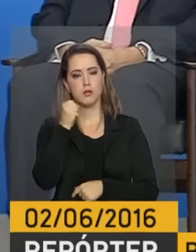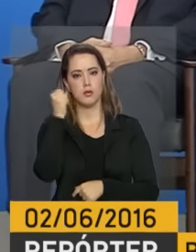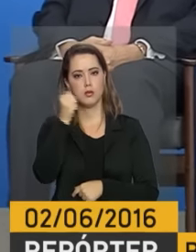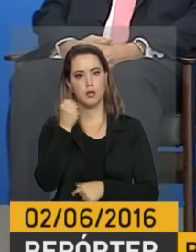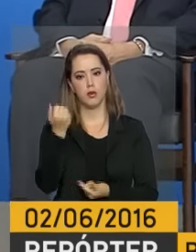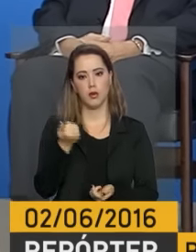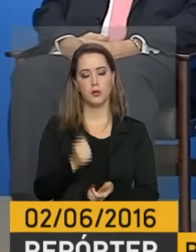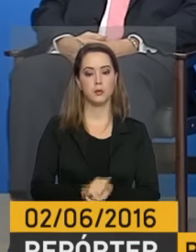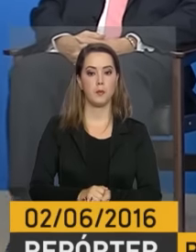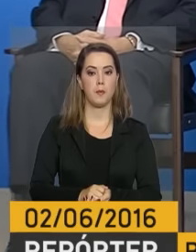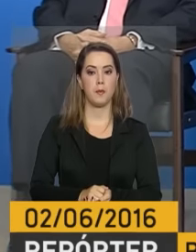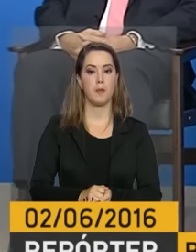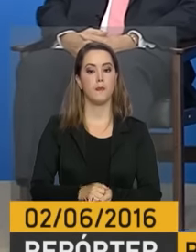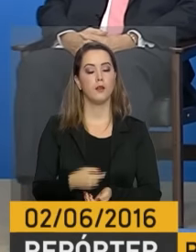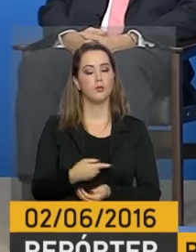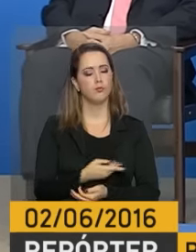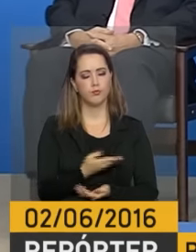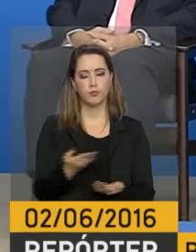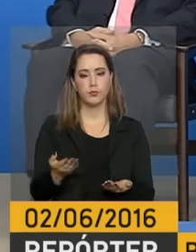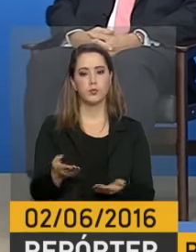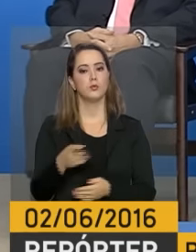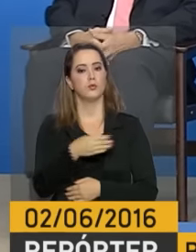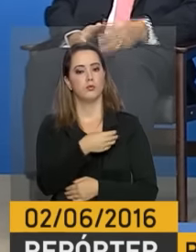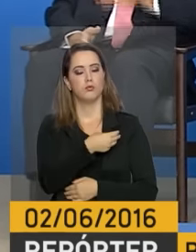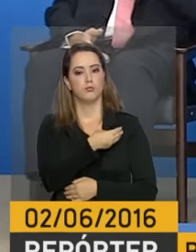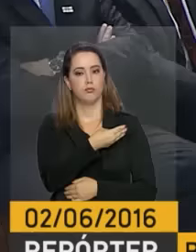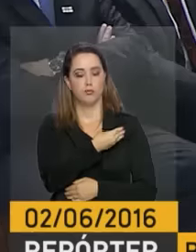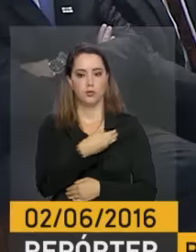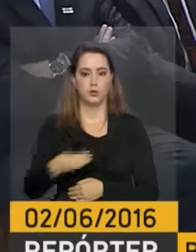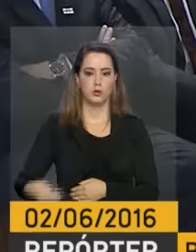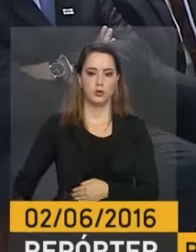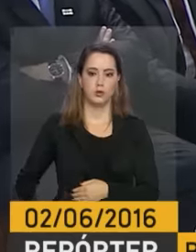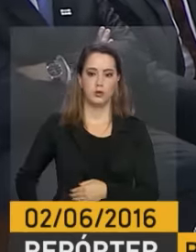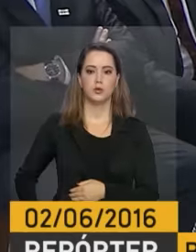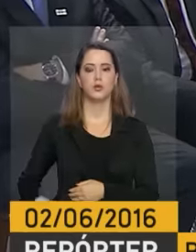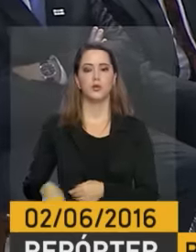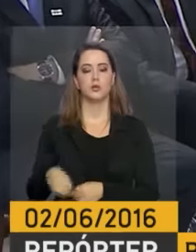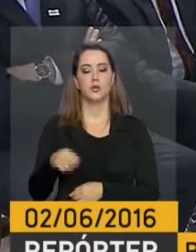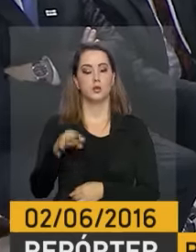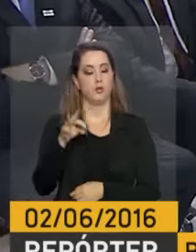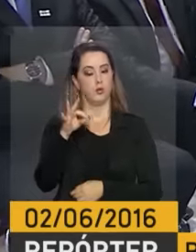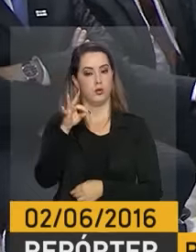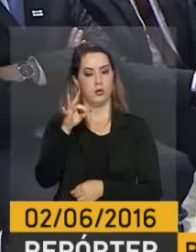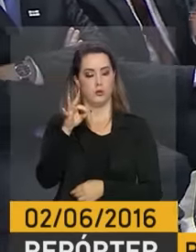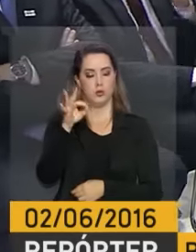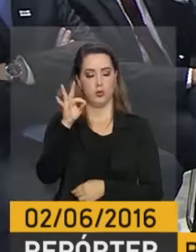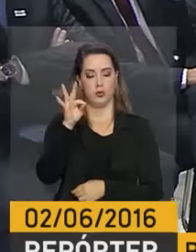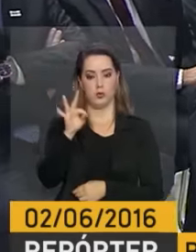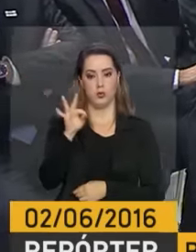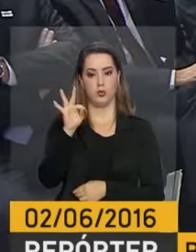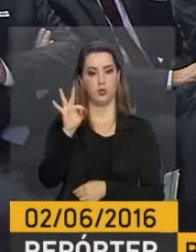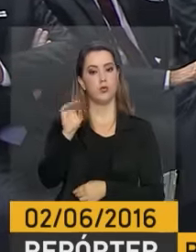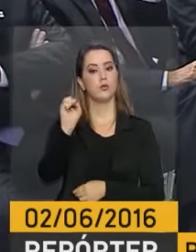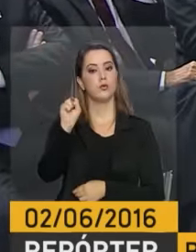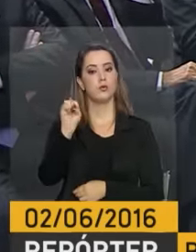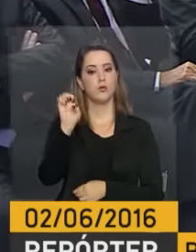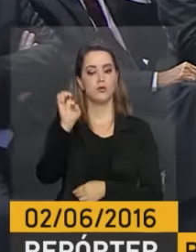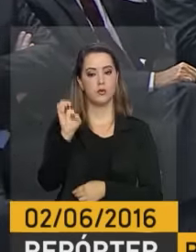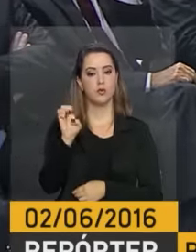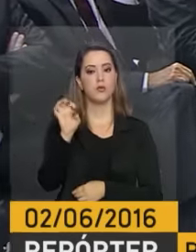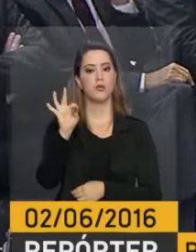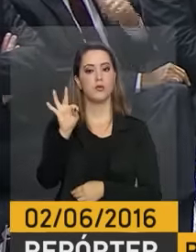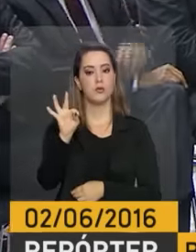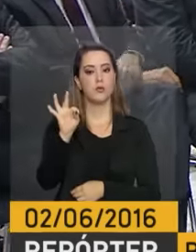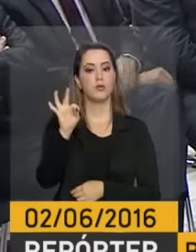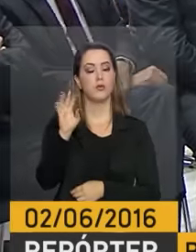senadoras, os senhores ministros, vejo muitos aqui do Superior Tribunal de Justiça e do Tribunal Superior Eleitoral, os senhores